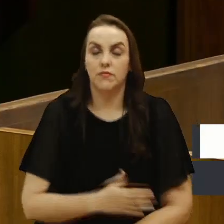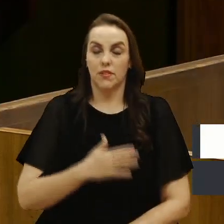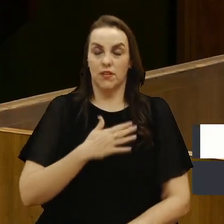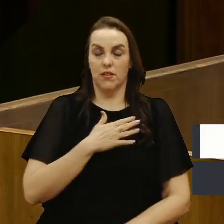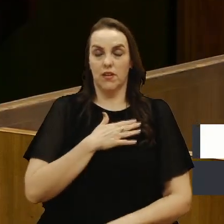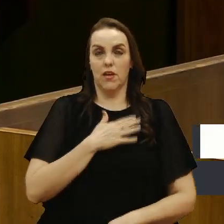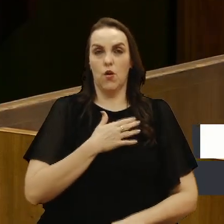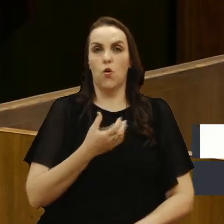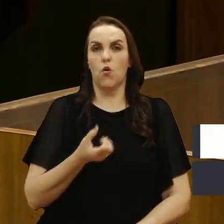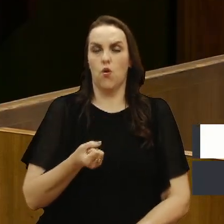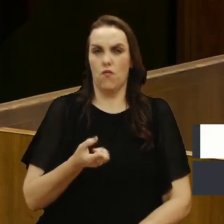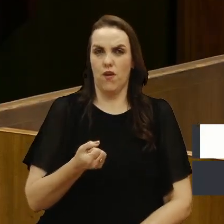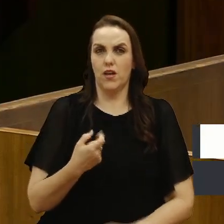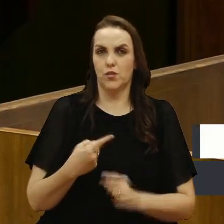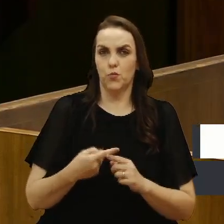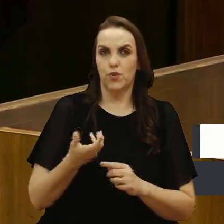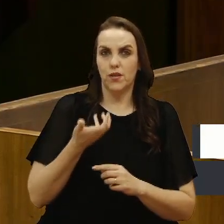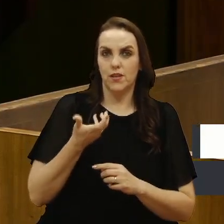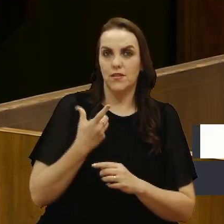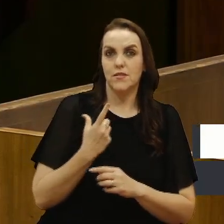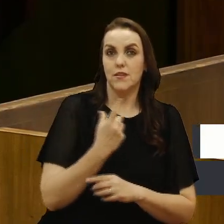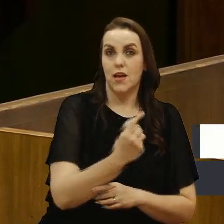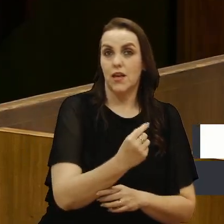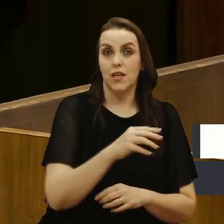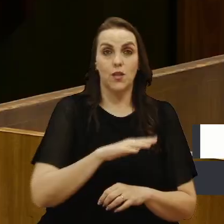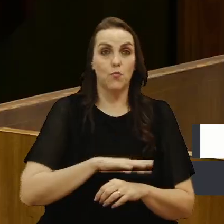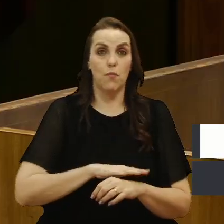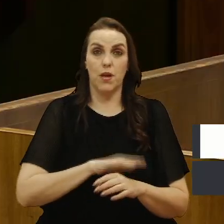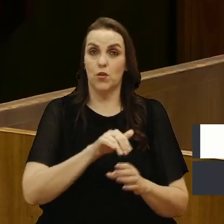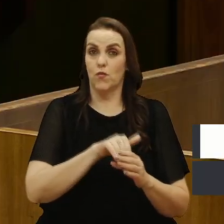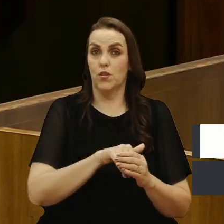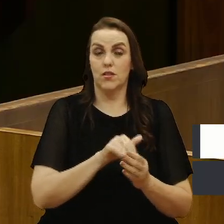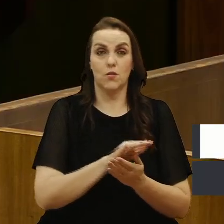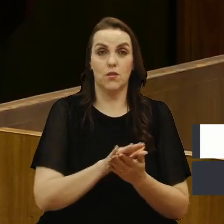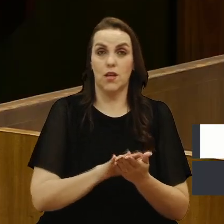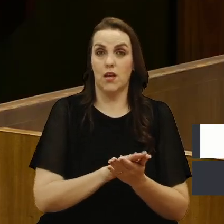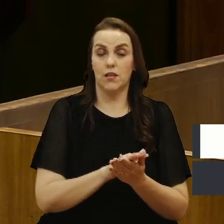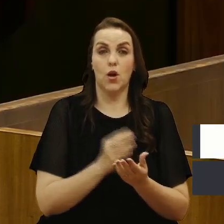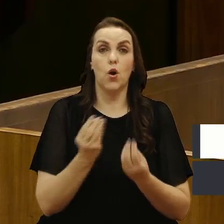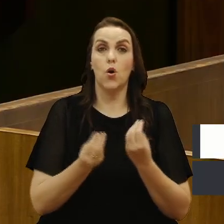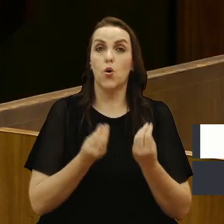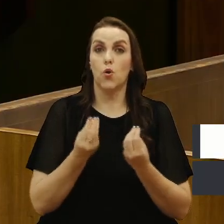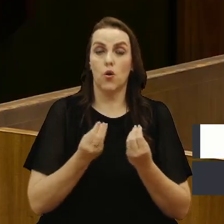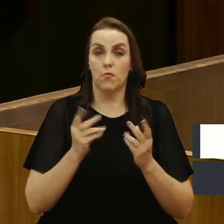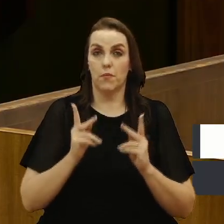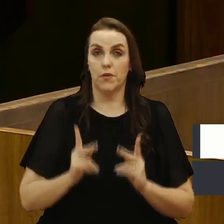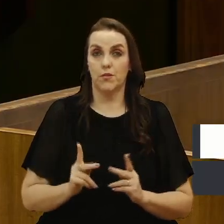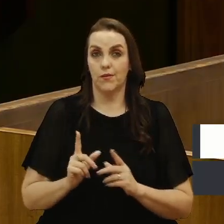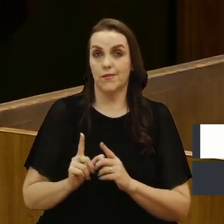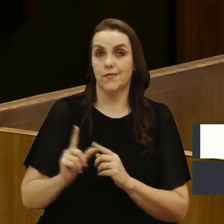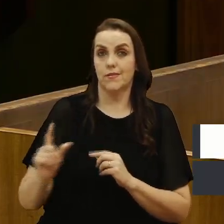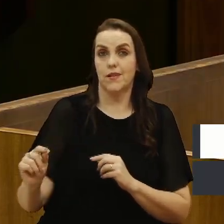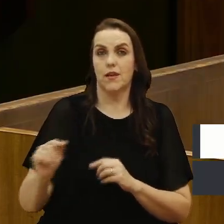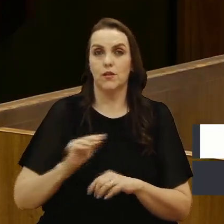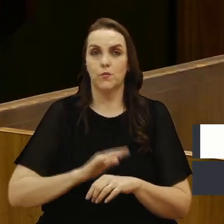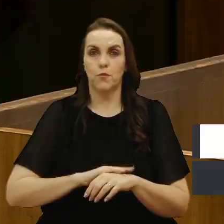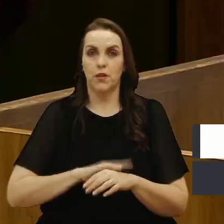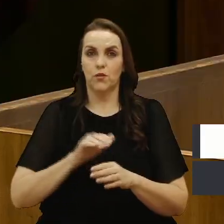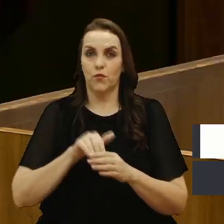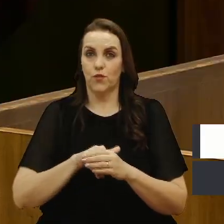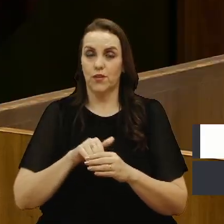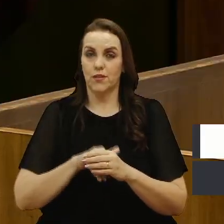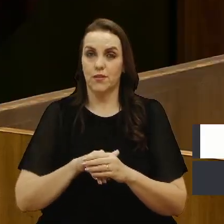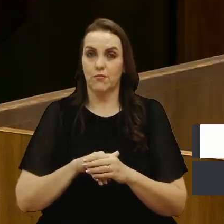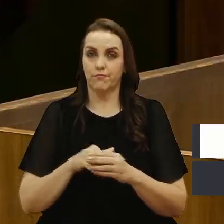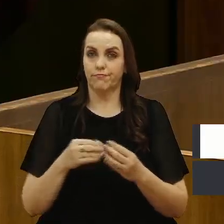era votação, como é que fica quem sai no momento de votação? Tá? Então, eu quero dizer assim